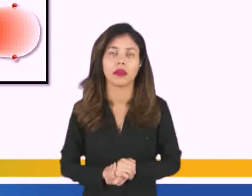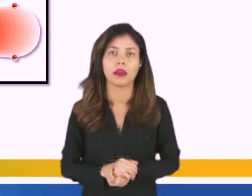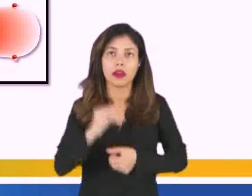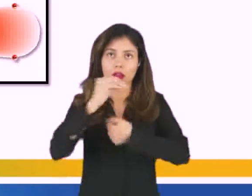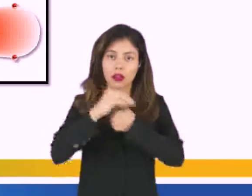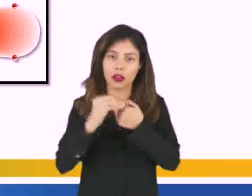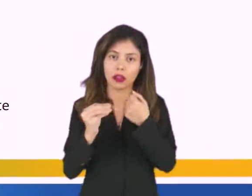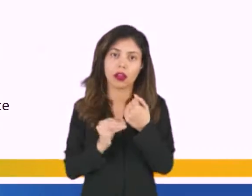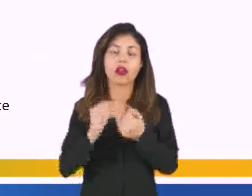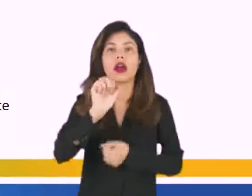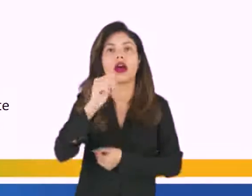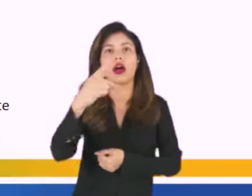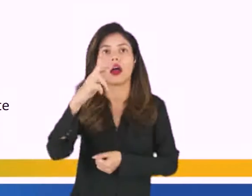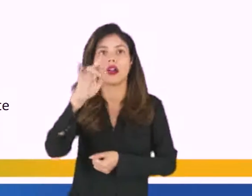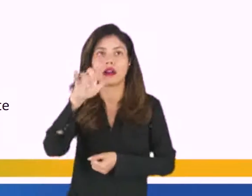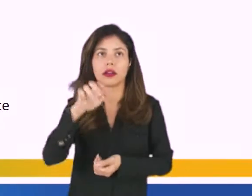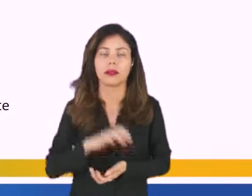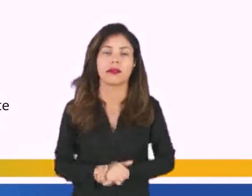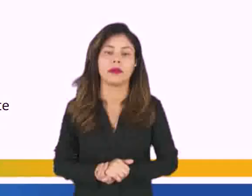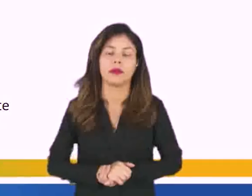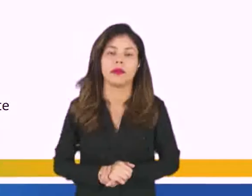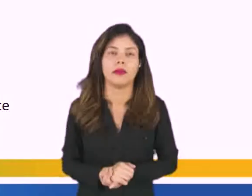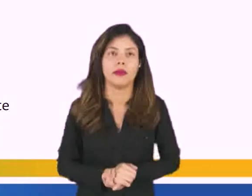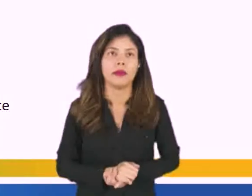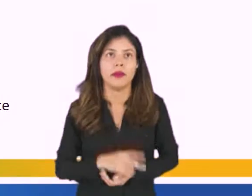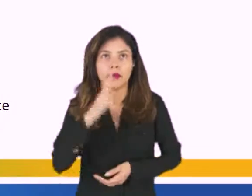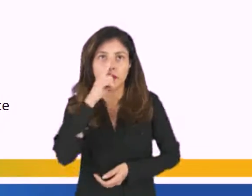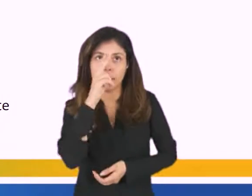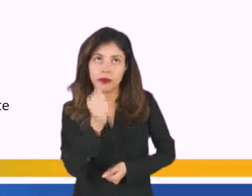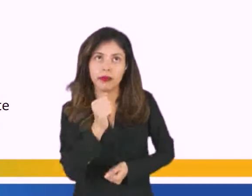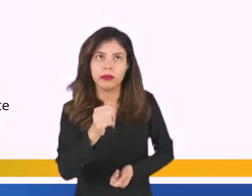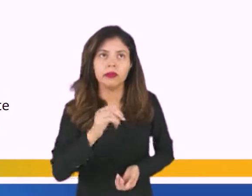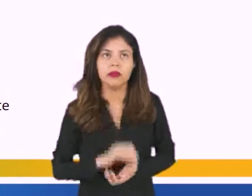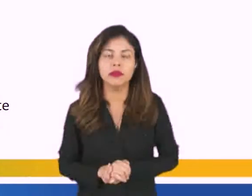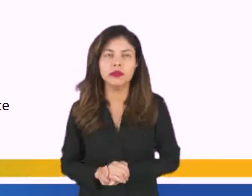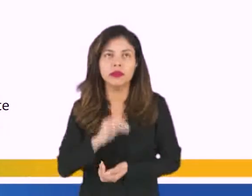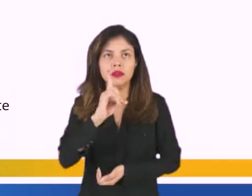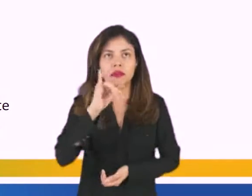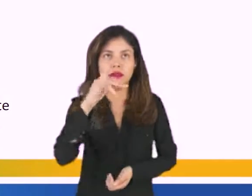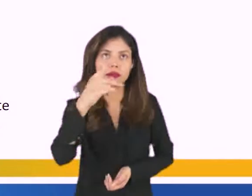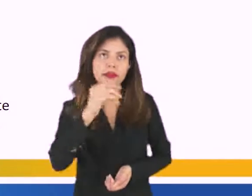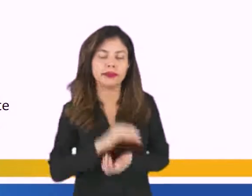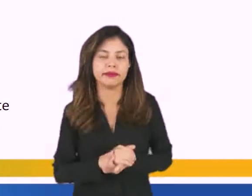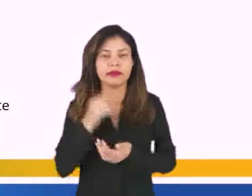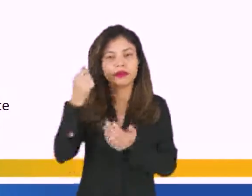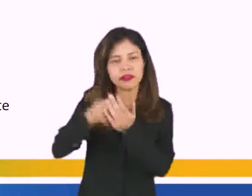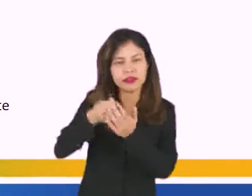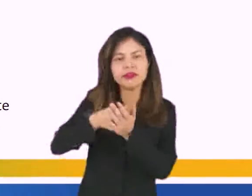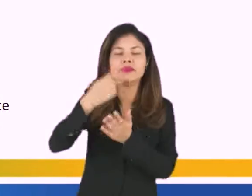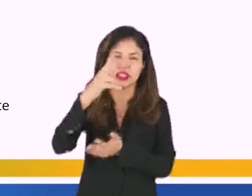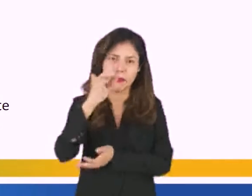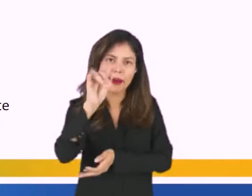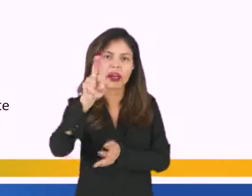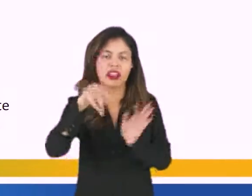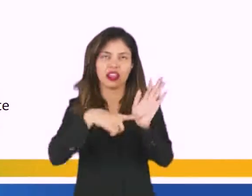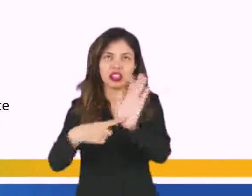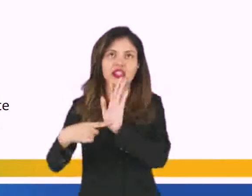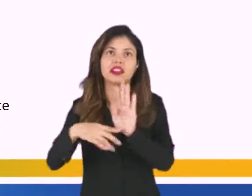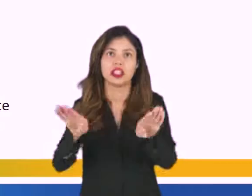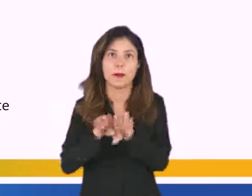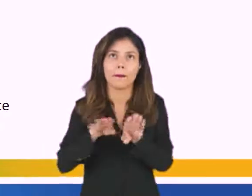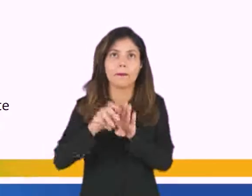moléculas apolares. A força de polo permanente, nós temos aqui o